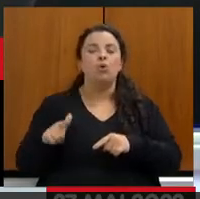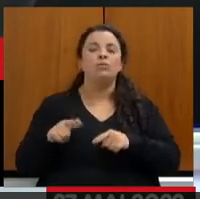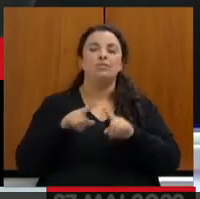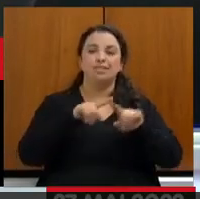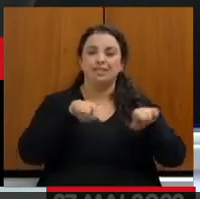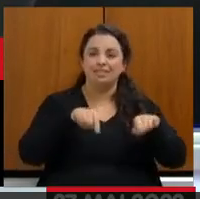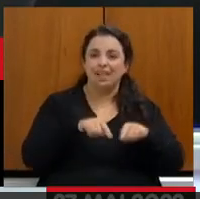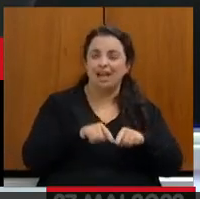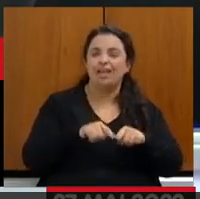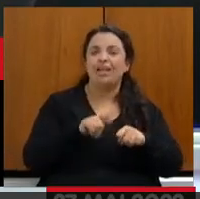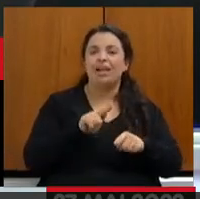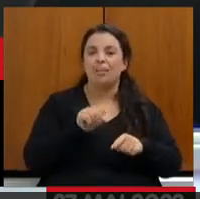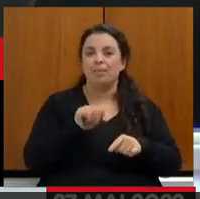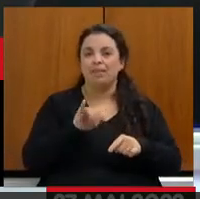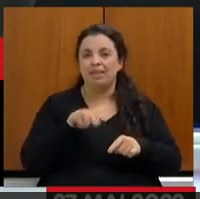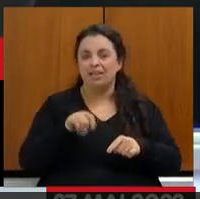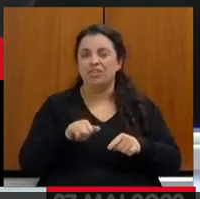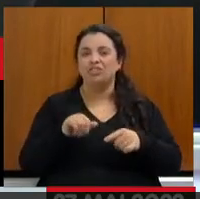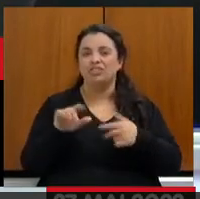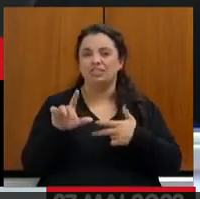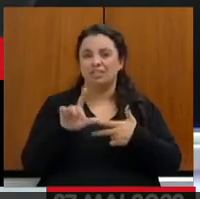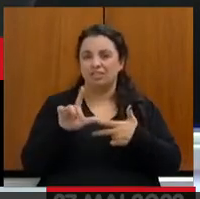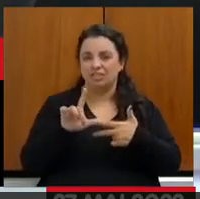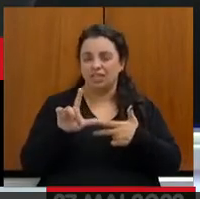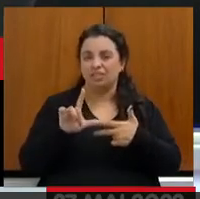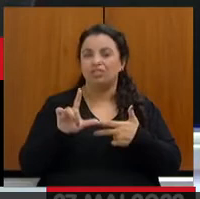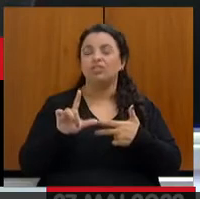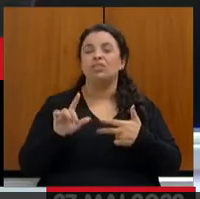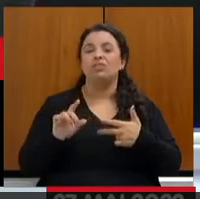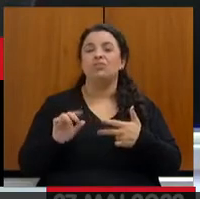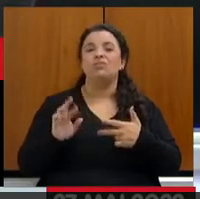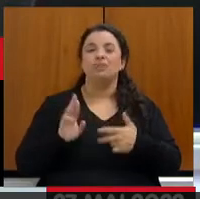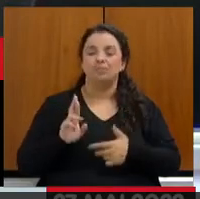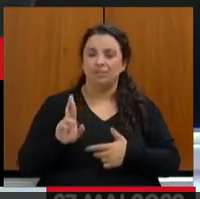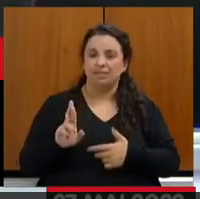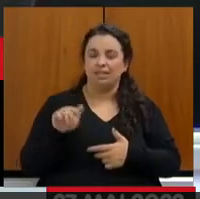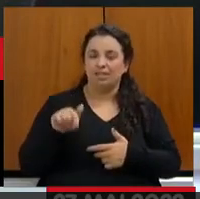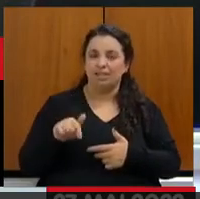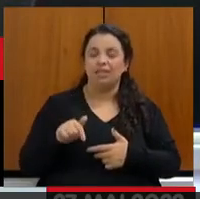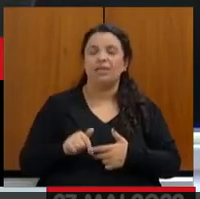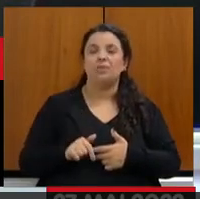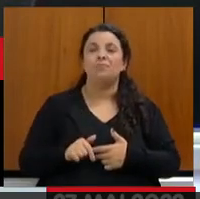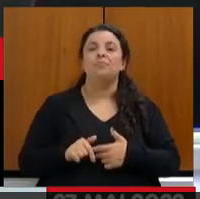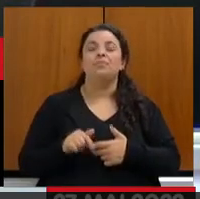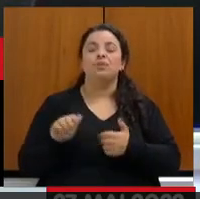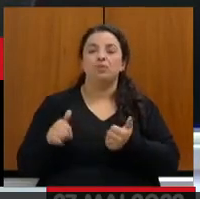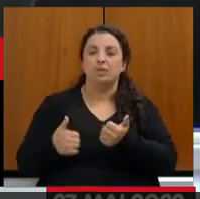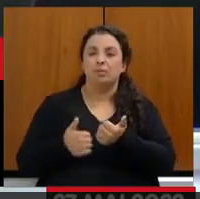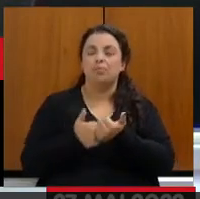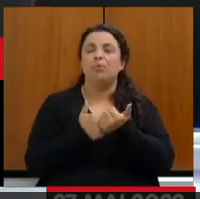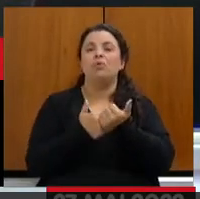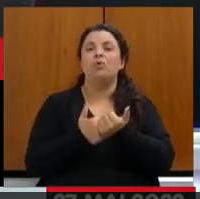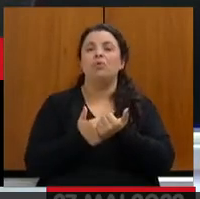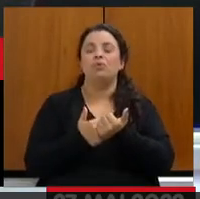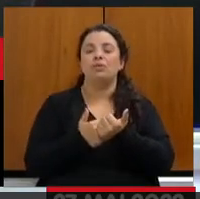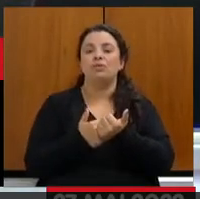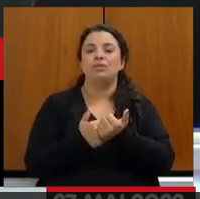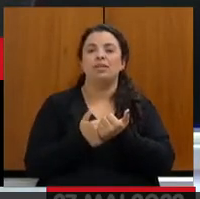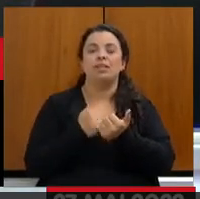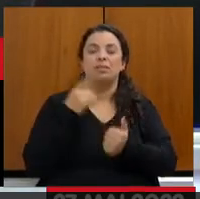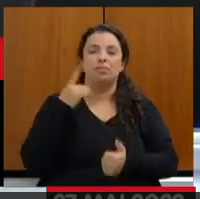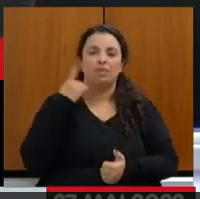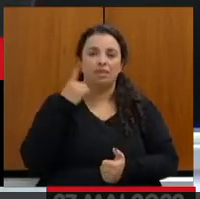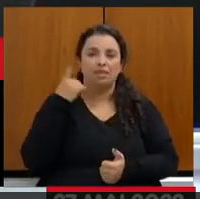legislativos especialmente dos gabinetes aqui representados E especialmente as nossas assessora do gabinete da deputada Ana Paula